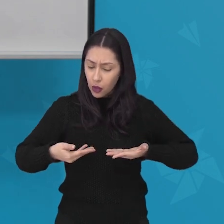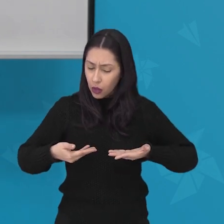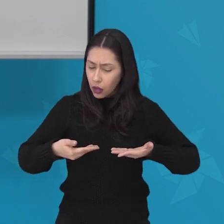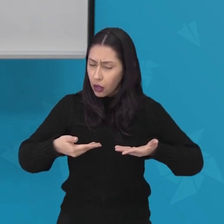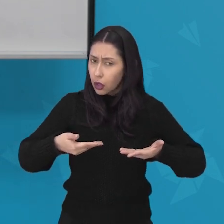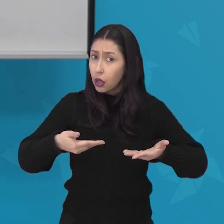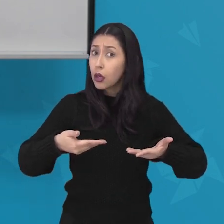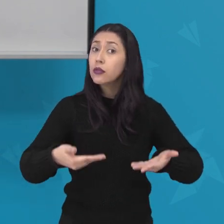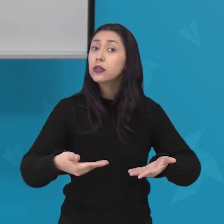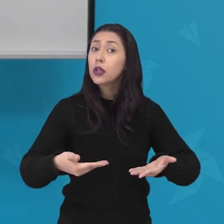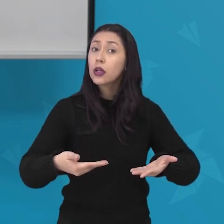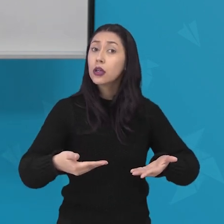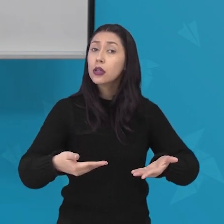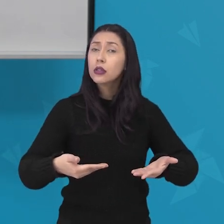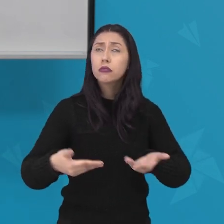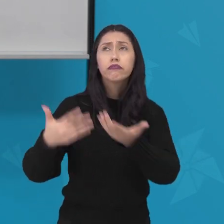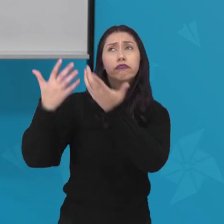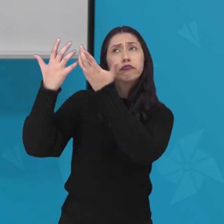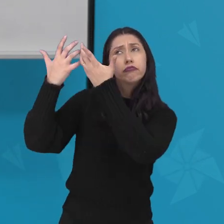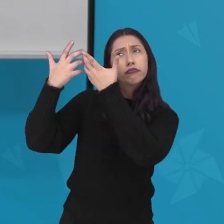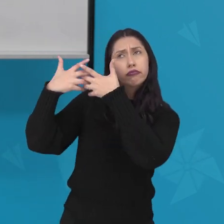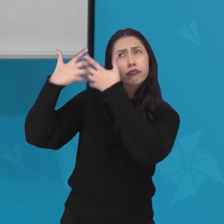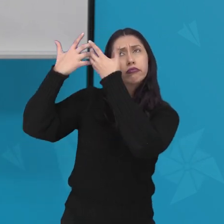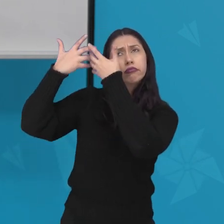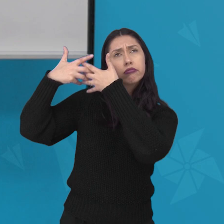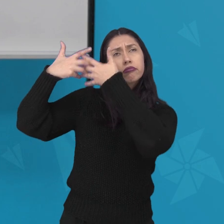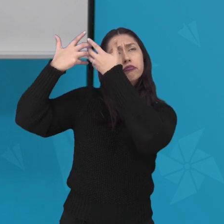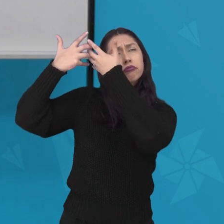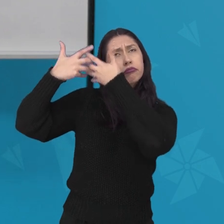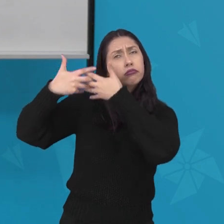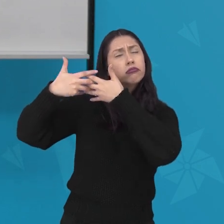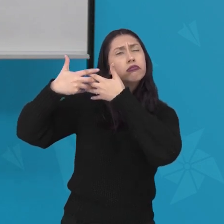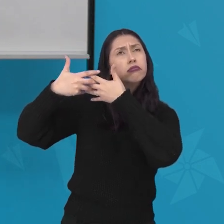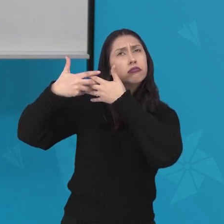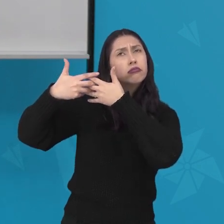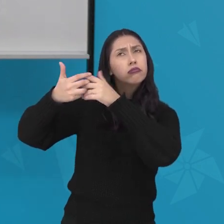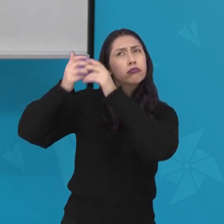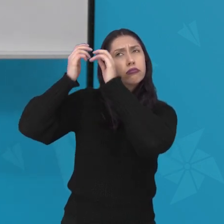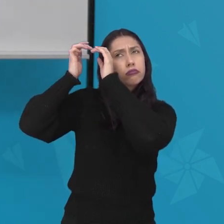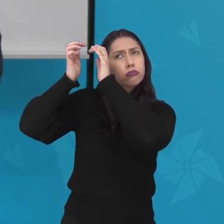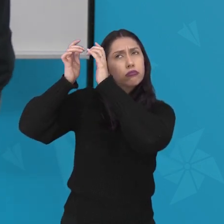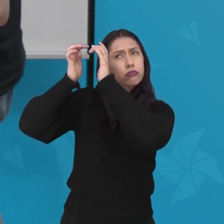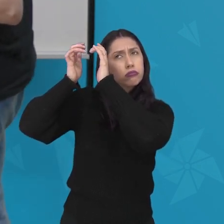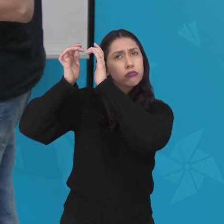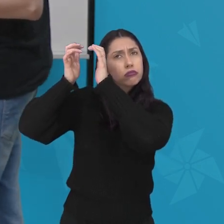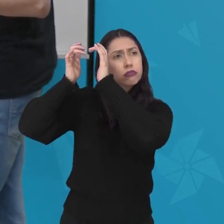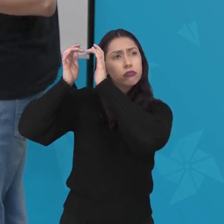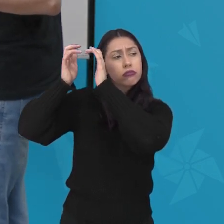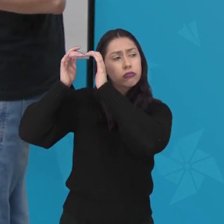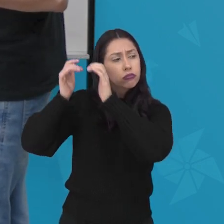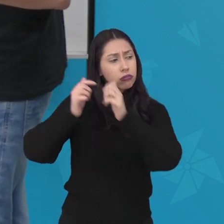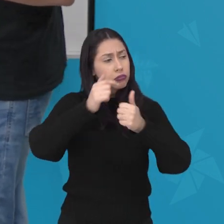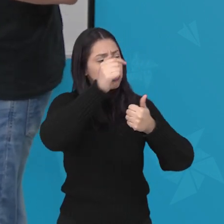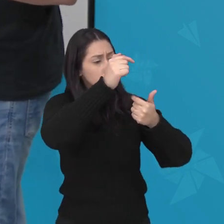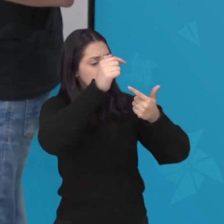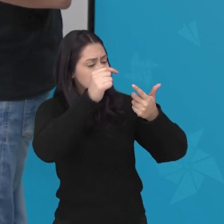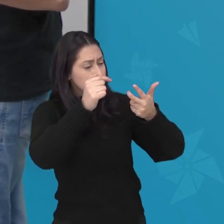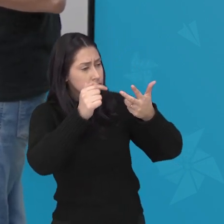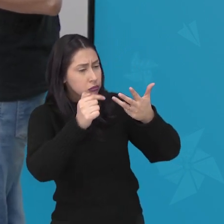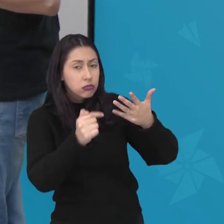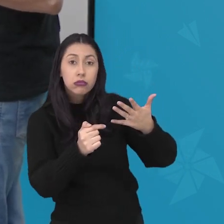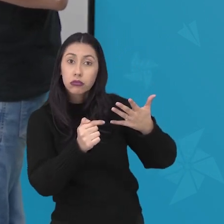convidar a construir uma reflexão, a pensar um pouco melhor sobre todos esses